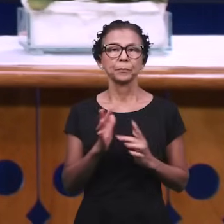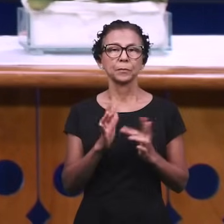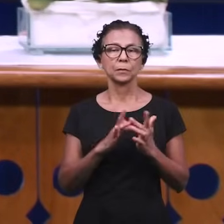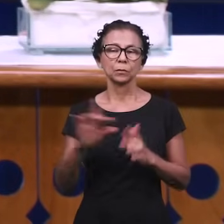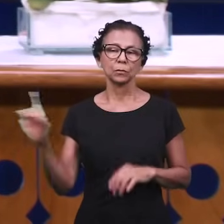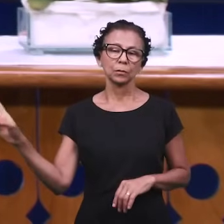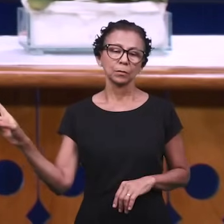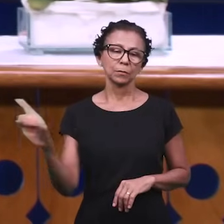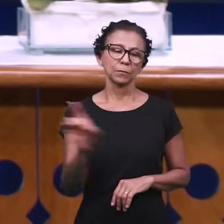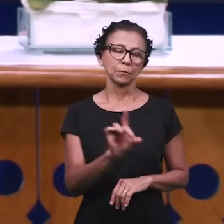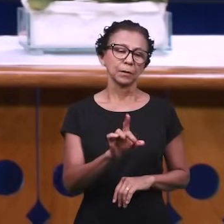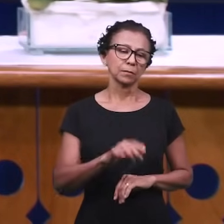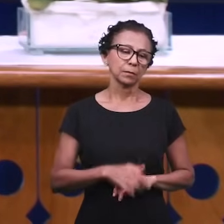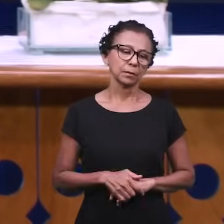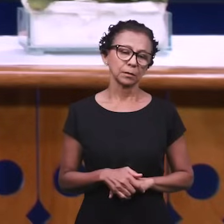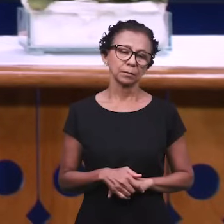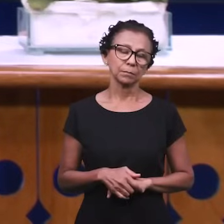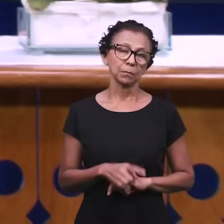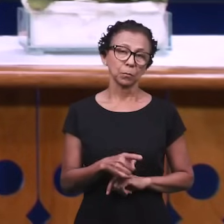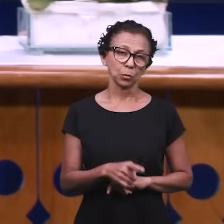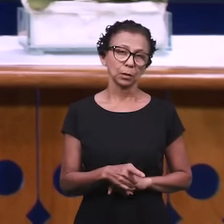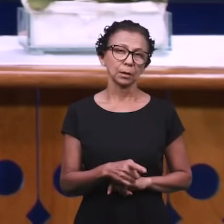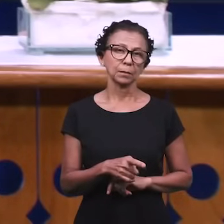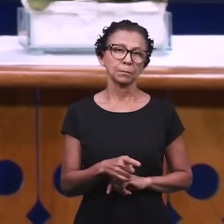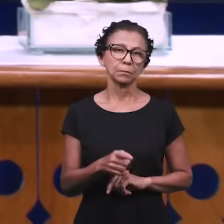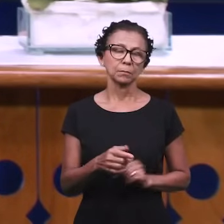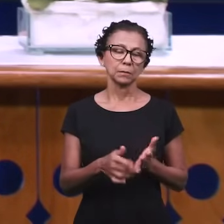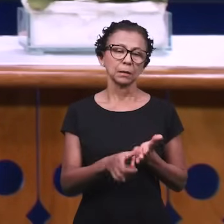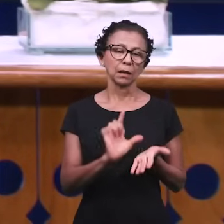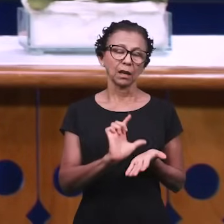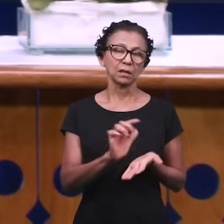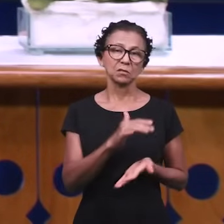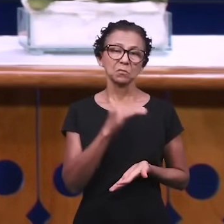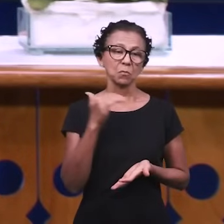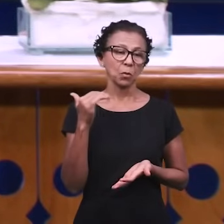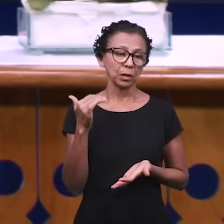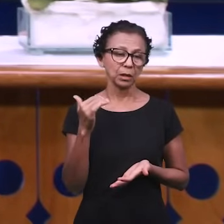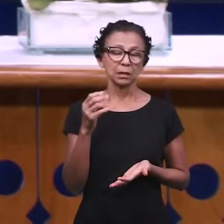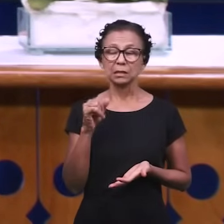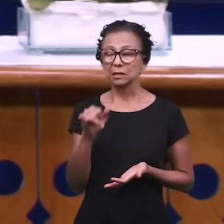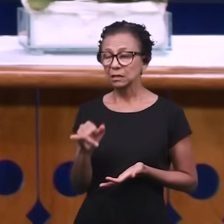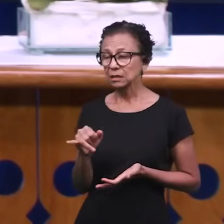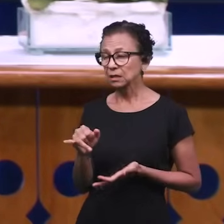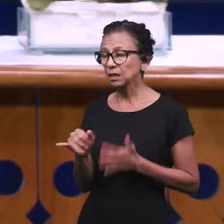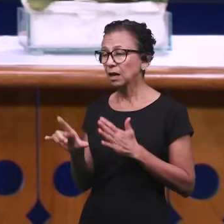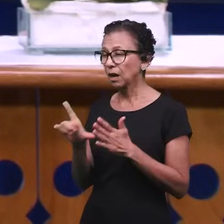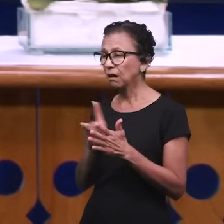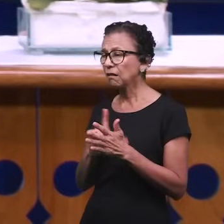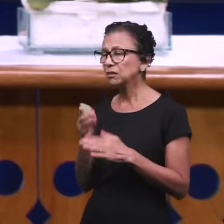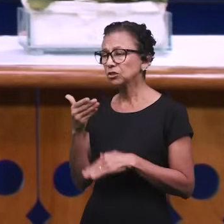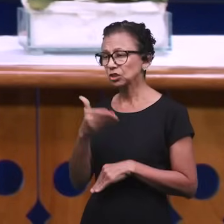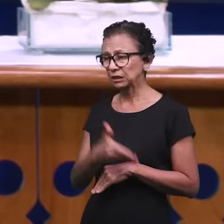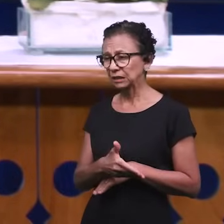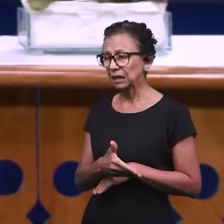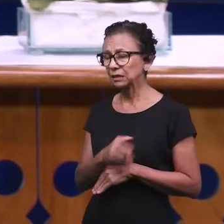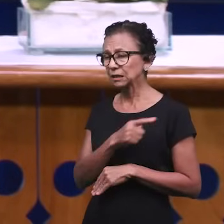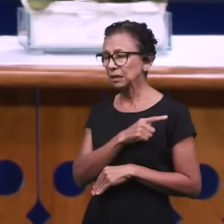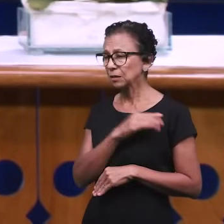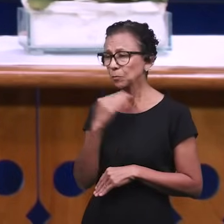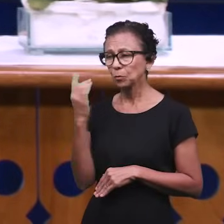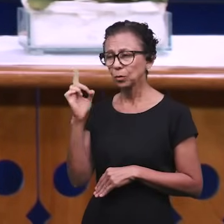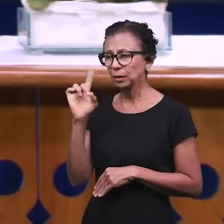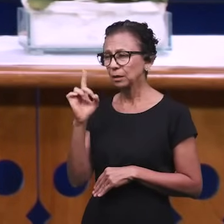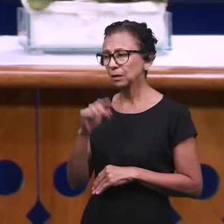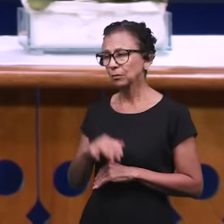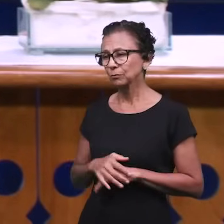elas disseram que se ele tivesse presente, Lázaro não morreria. E ele disse que ele é